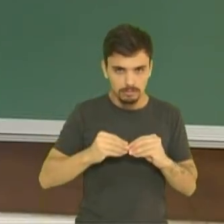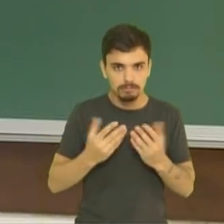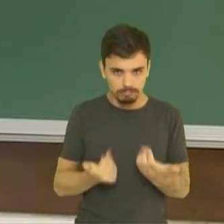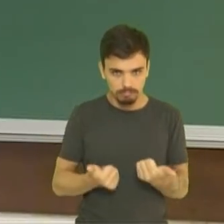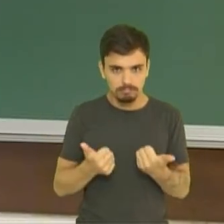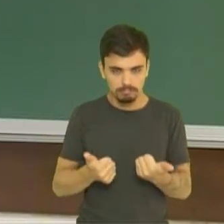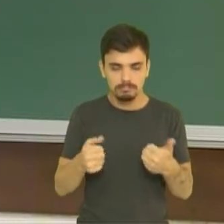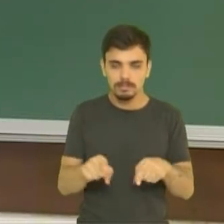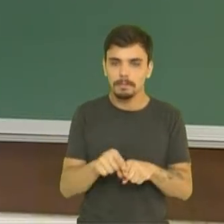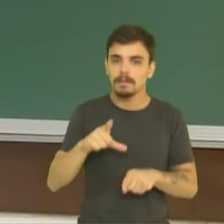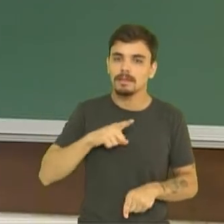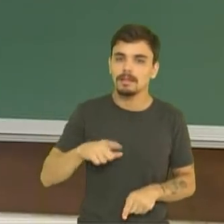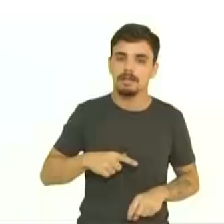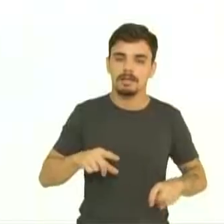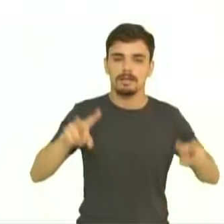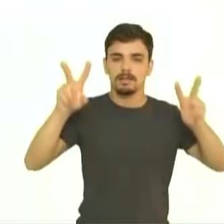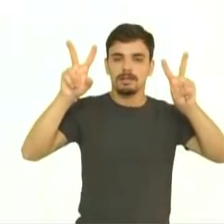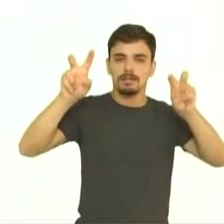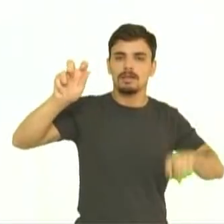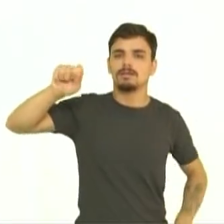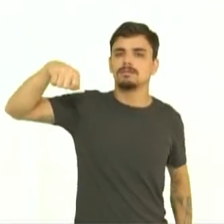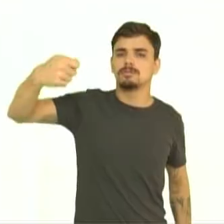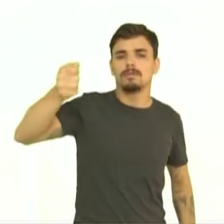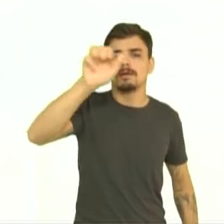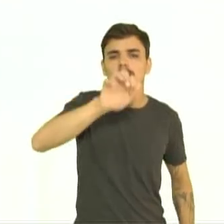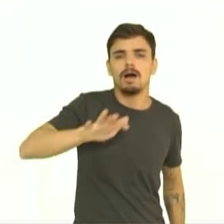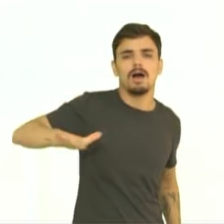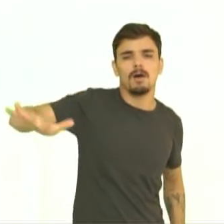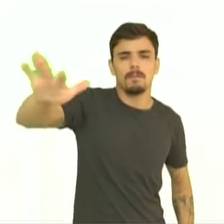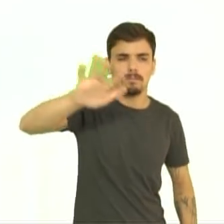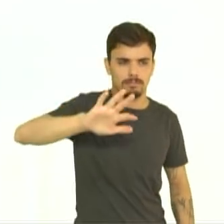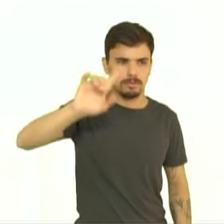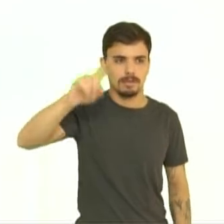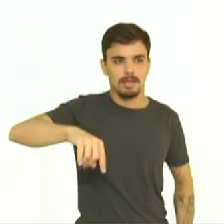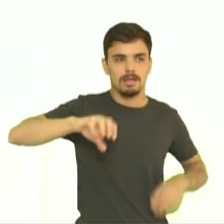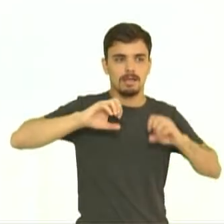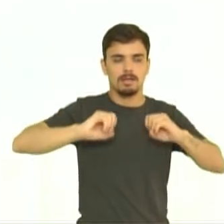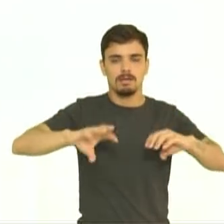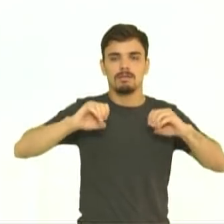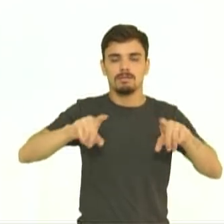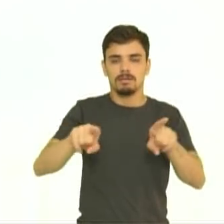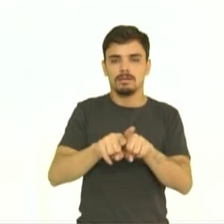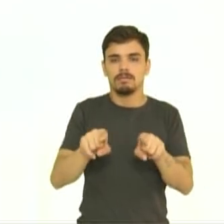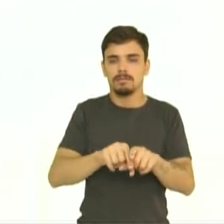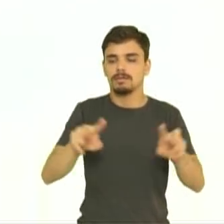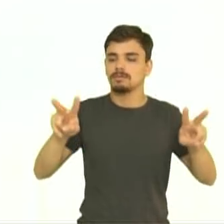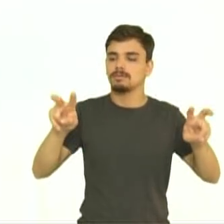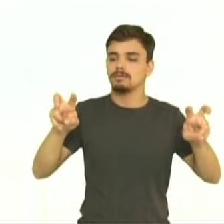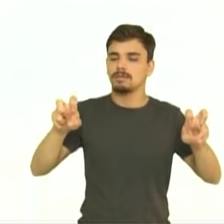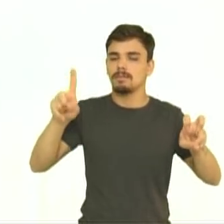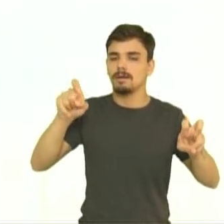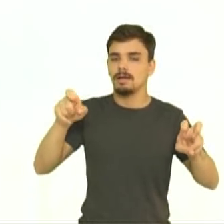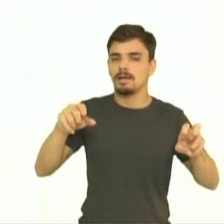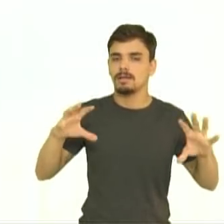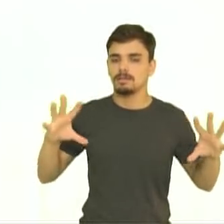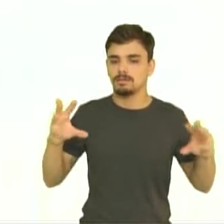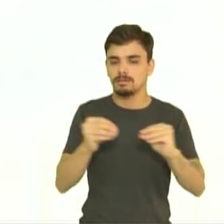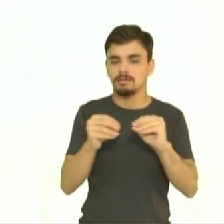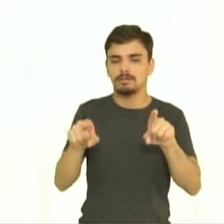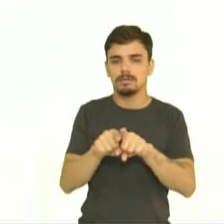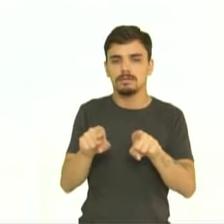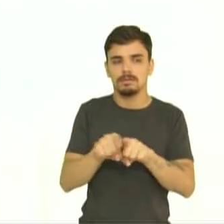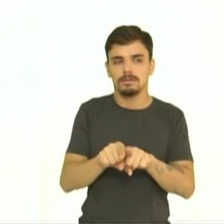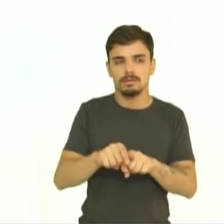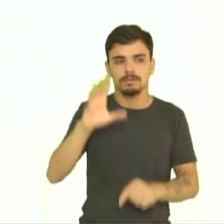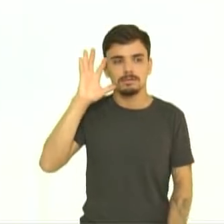eu tenho o assunto, que é o geral mais amplo, e o tema, que é a perninha da centopeia, a situação da educação